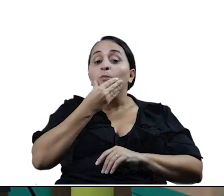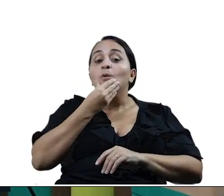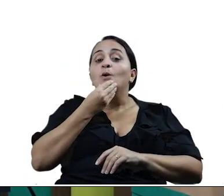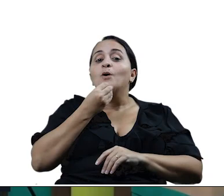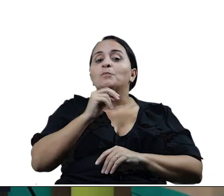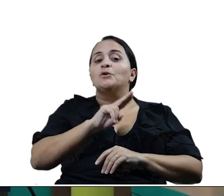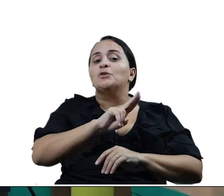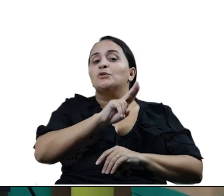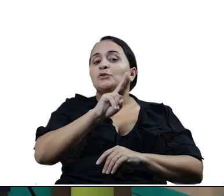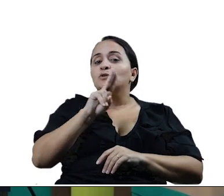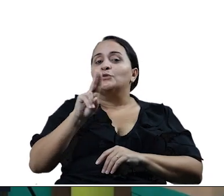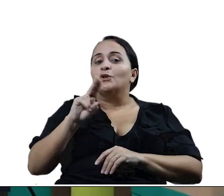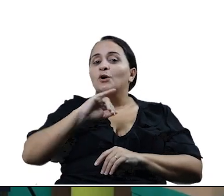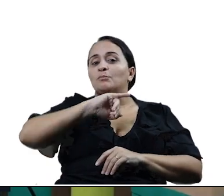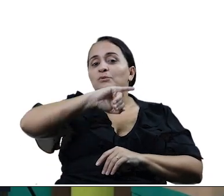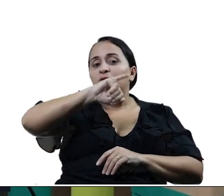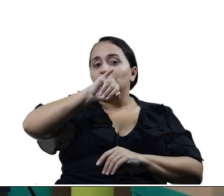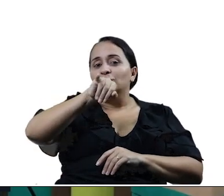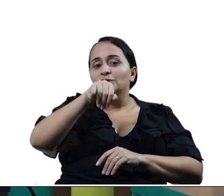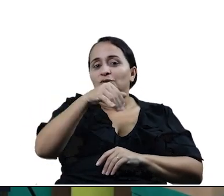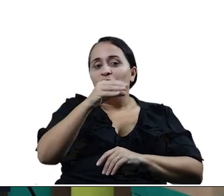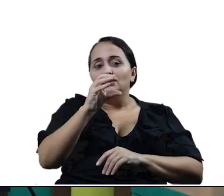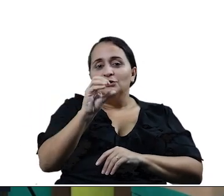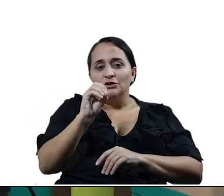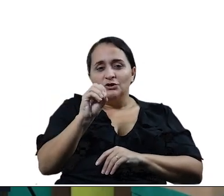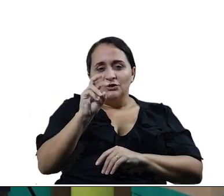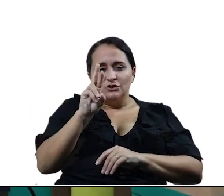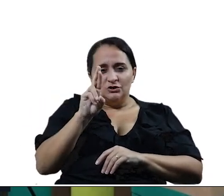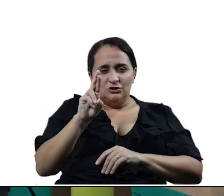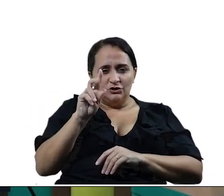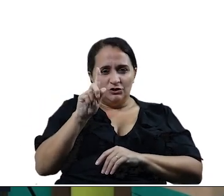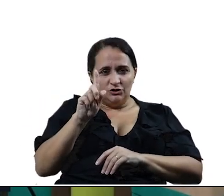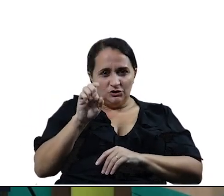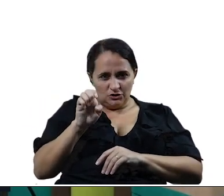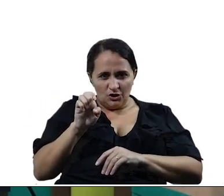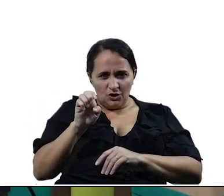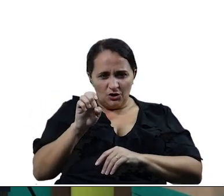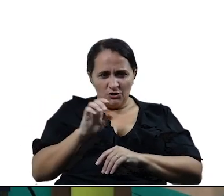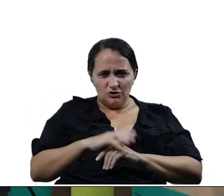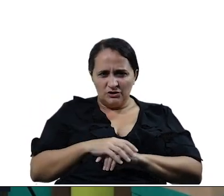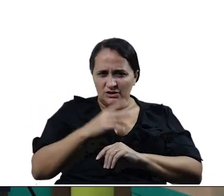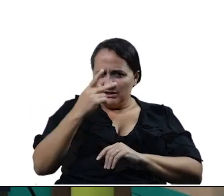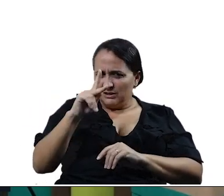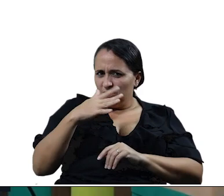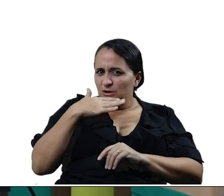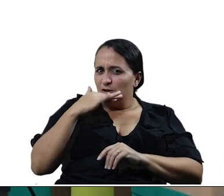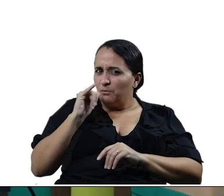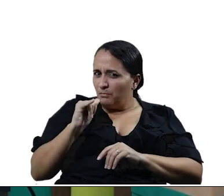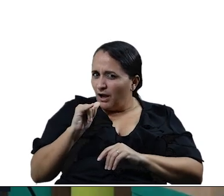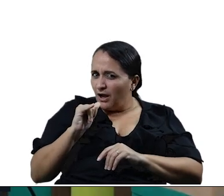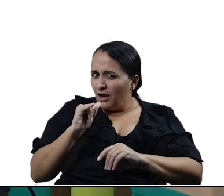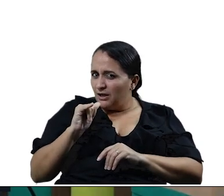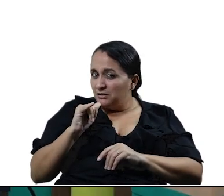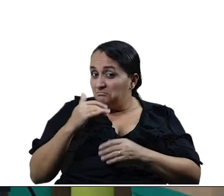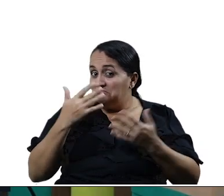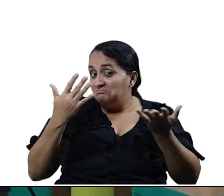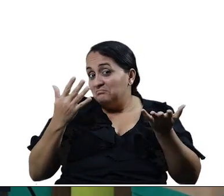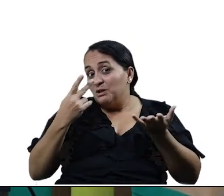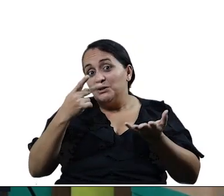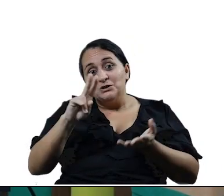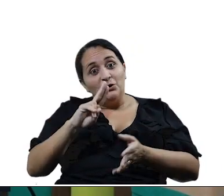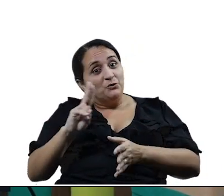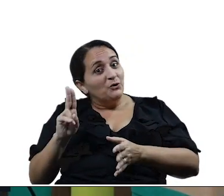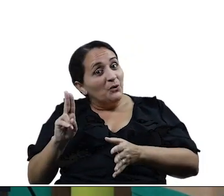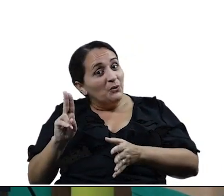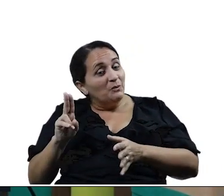Jorge? Seu nome é Jorge, seu pai é Jorge, ou alguém que você conhece chama Jorge, então muito prazer, Jorge. A partir de hoje